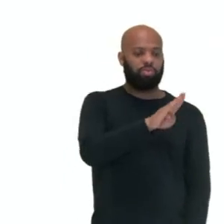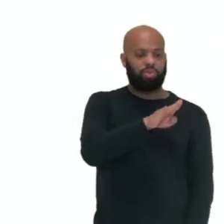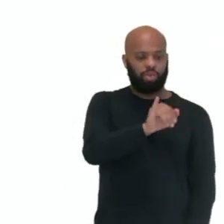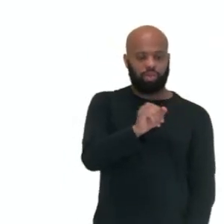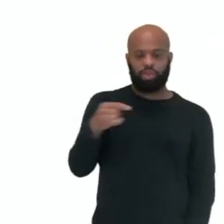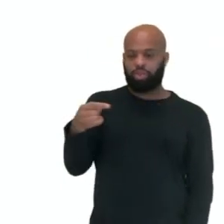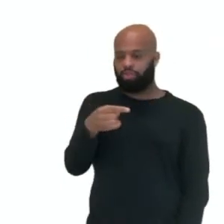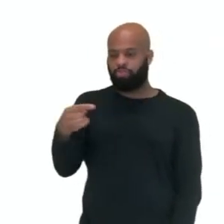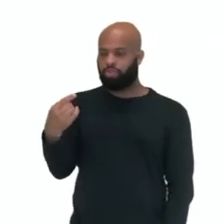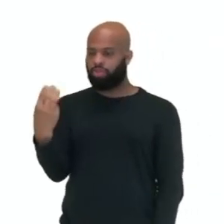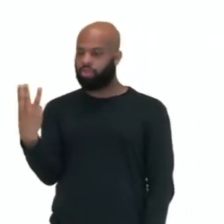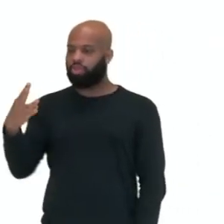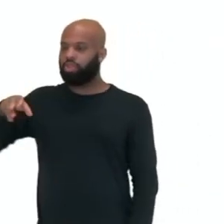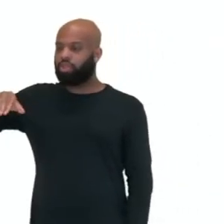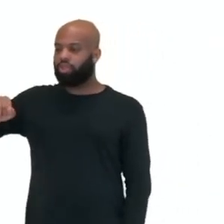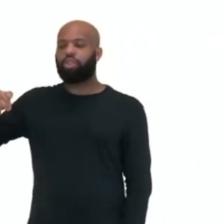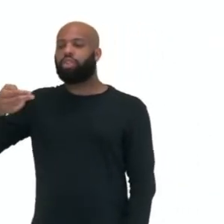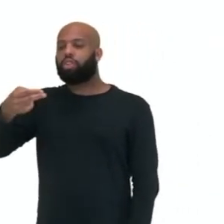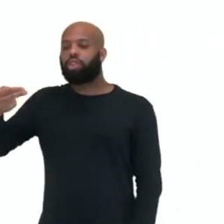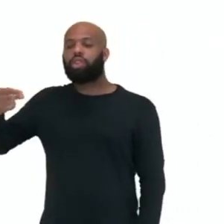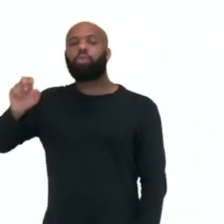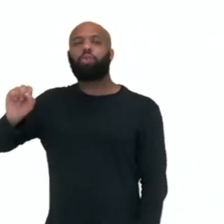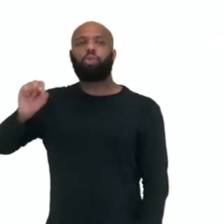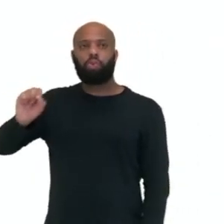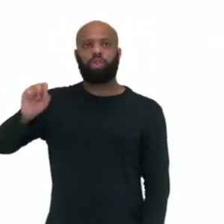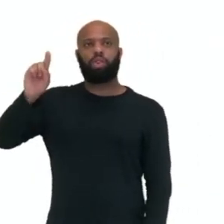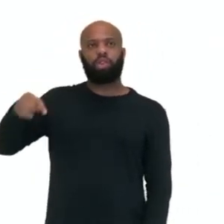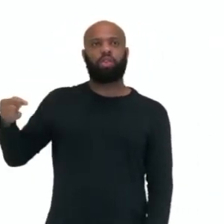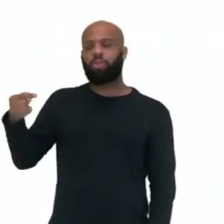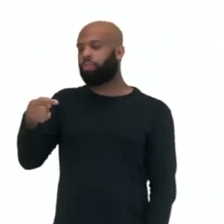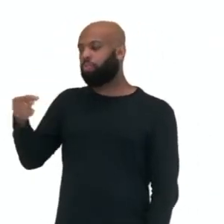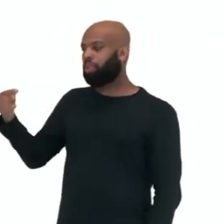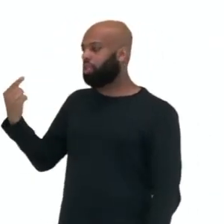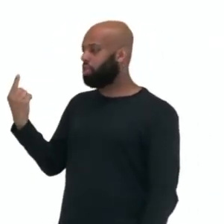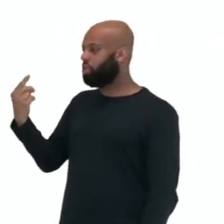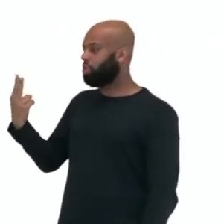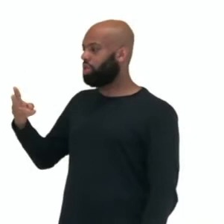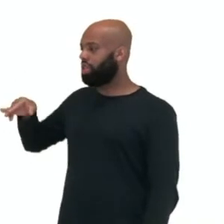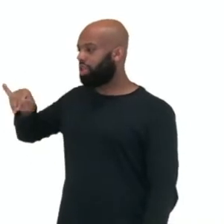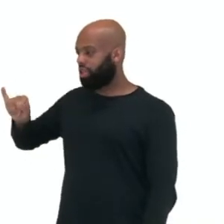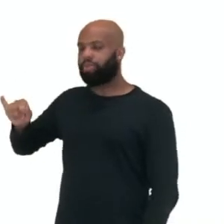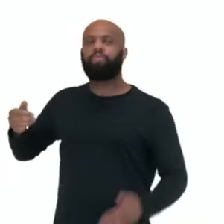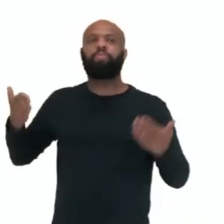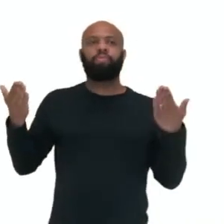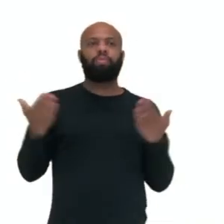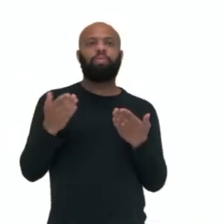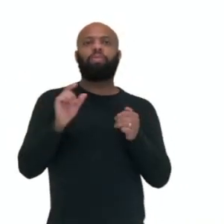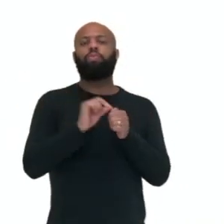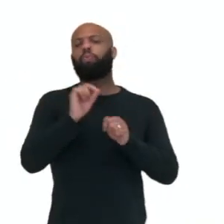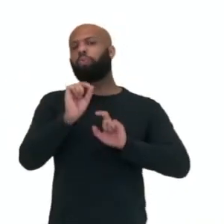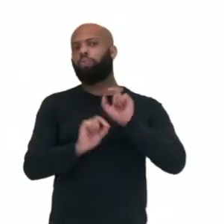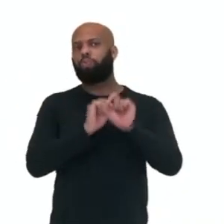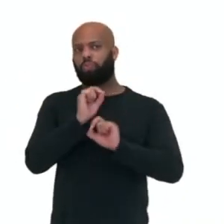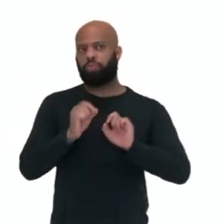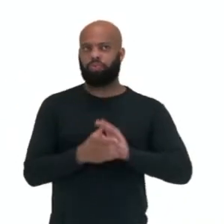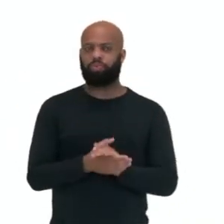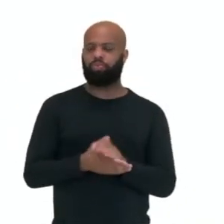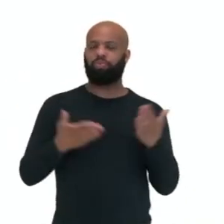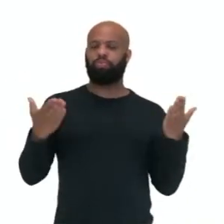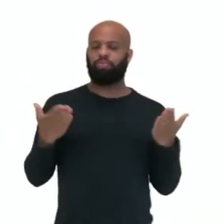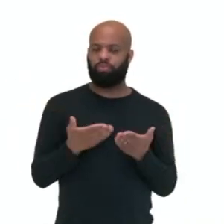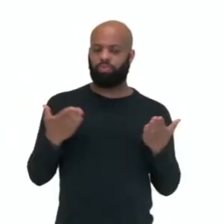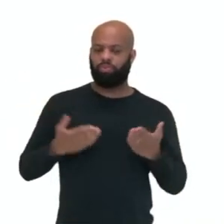menos 3i é igual a quem? A menos 12i. Agora, o que eu vou fazer aqui? Eu vou